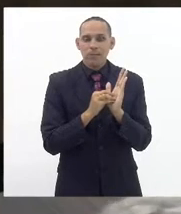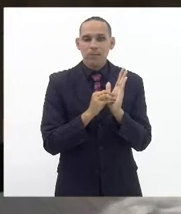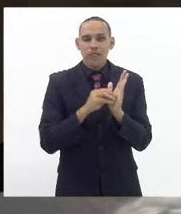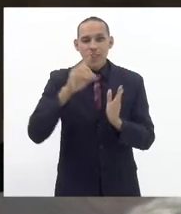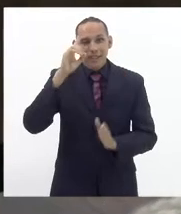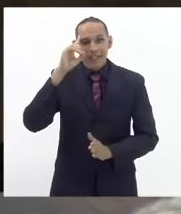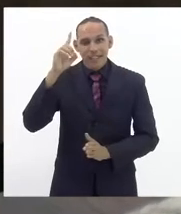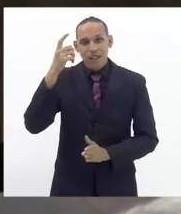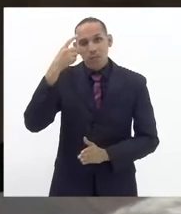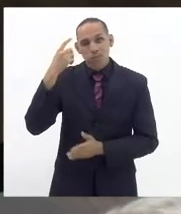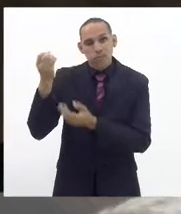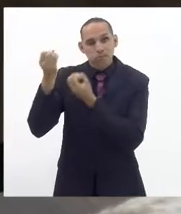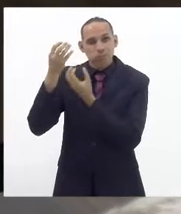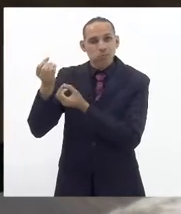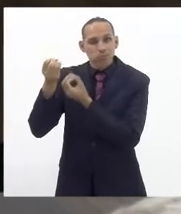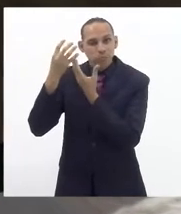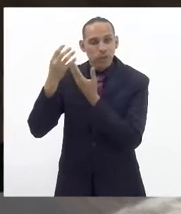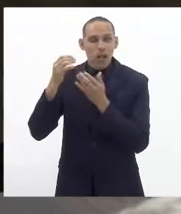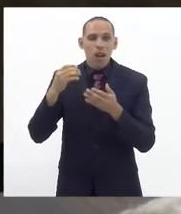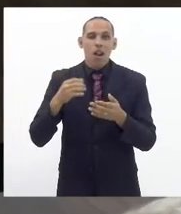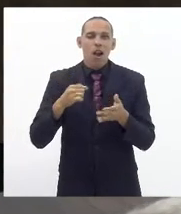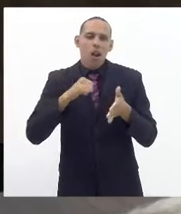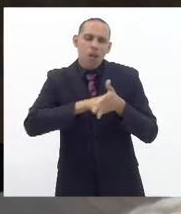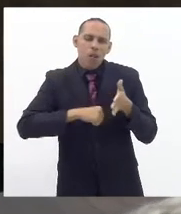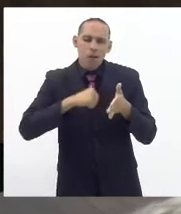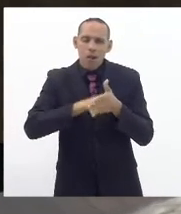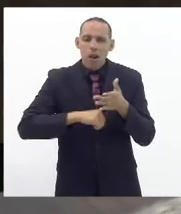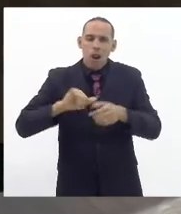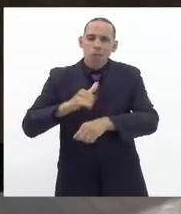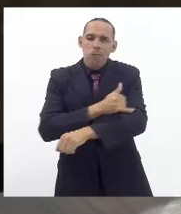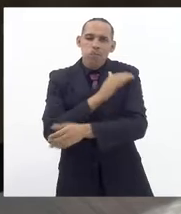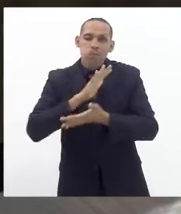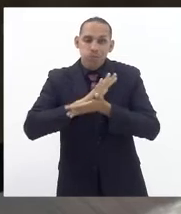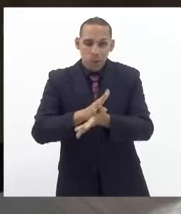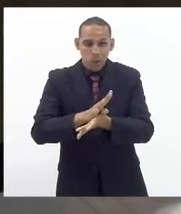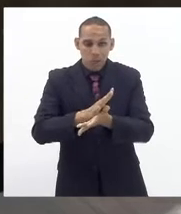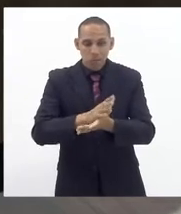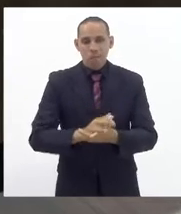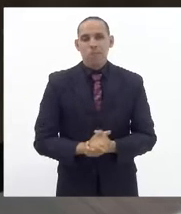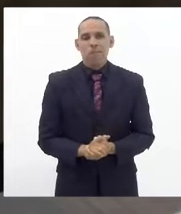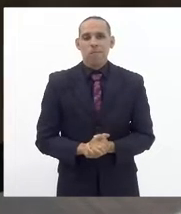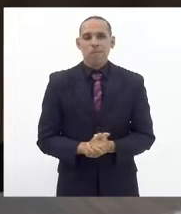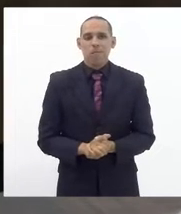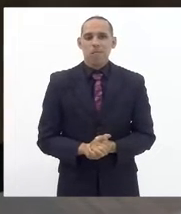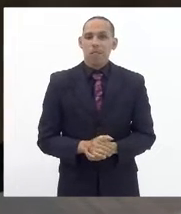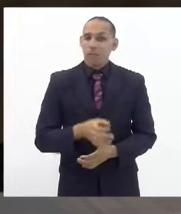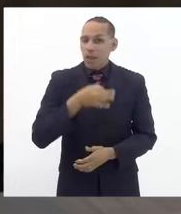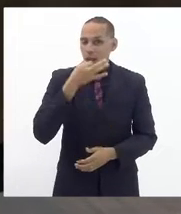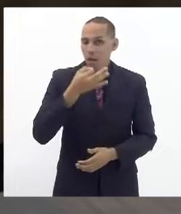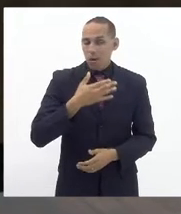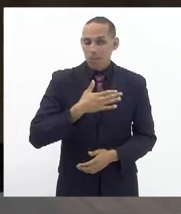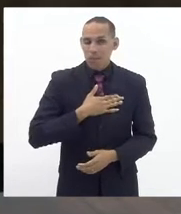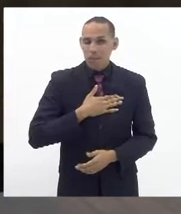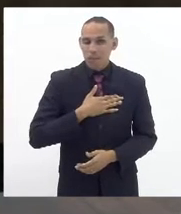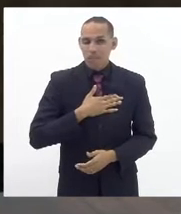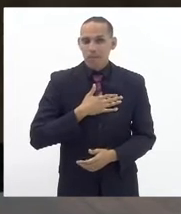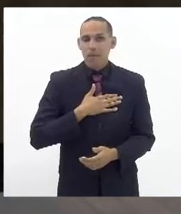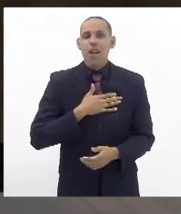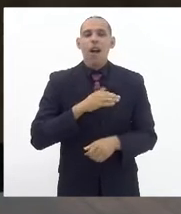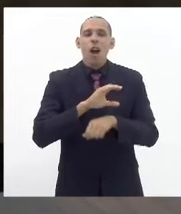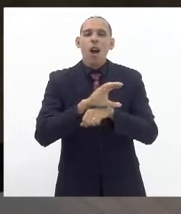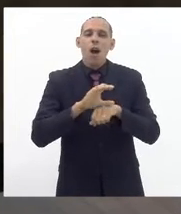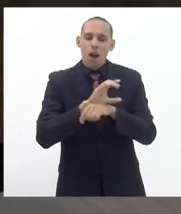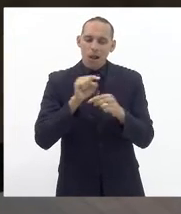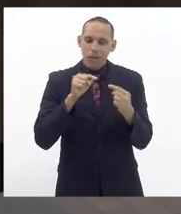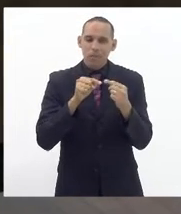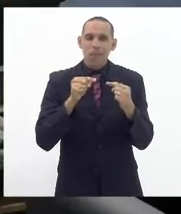de conscientização e combate à gordofobia. Meu parecer é pela